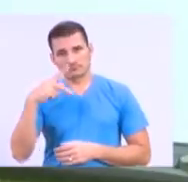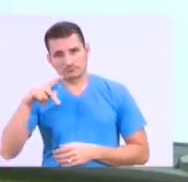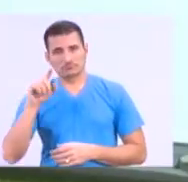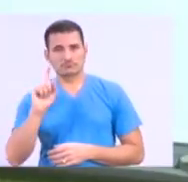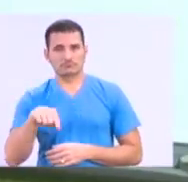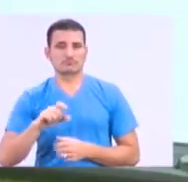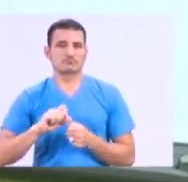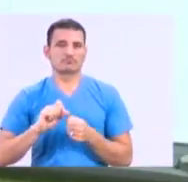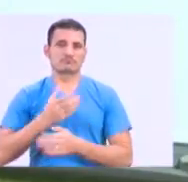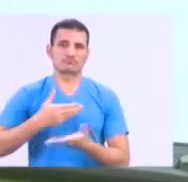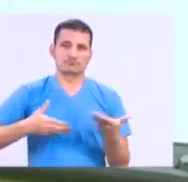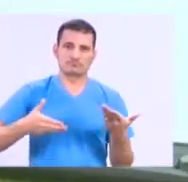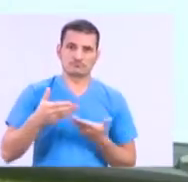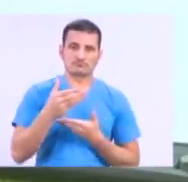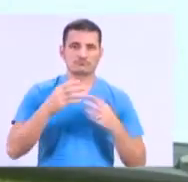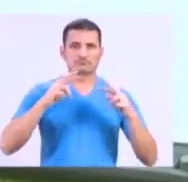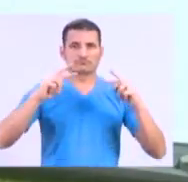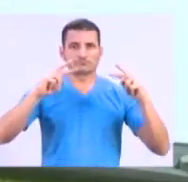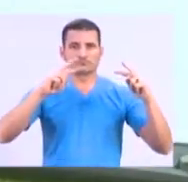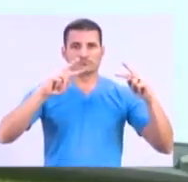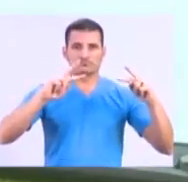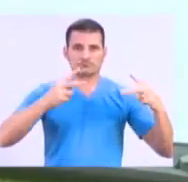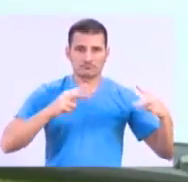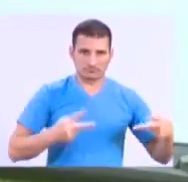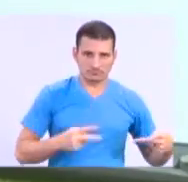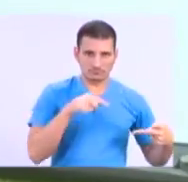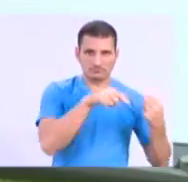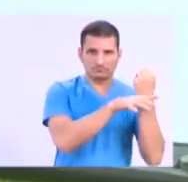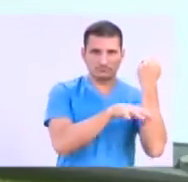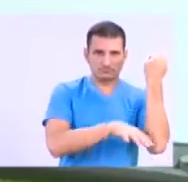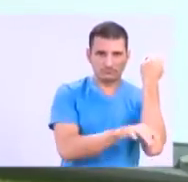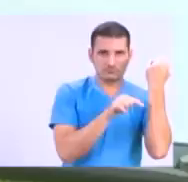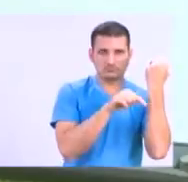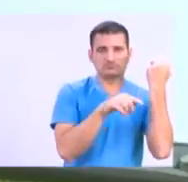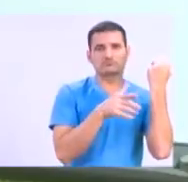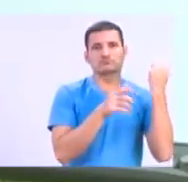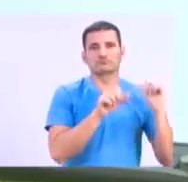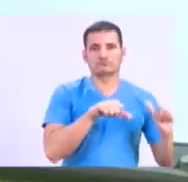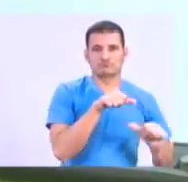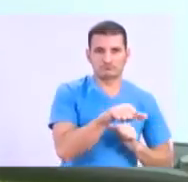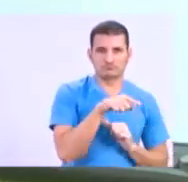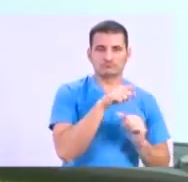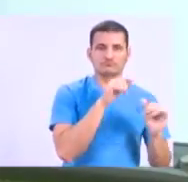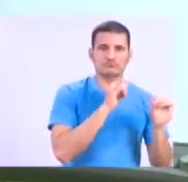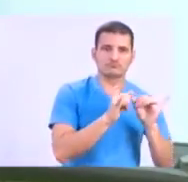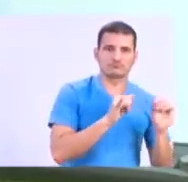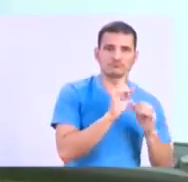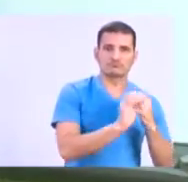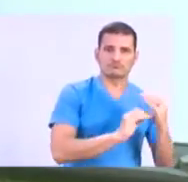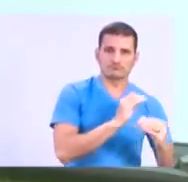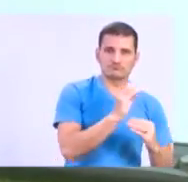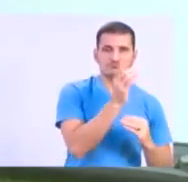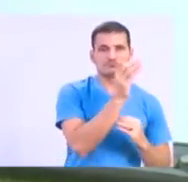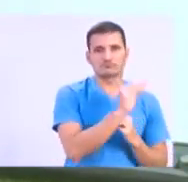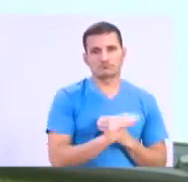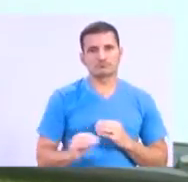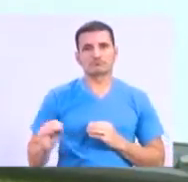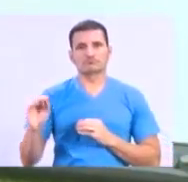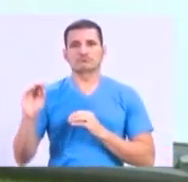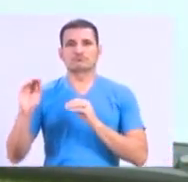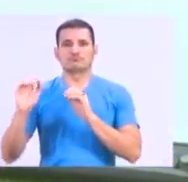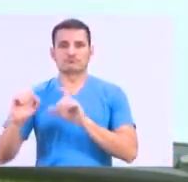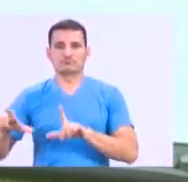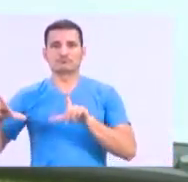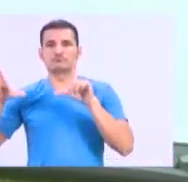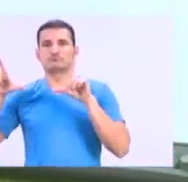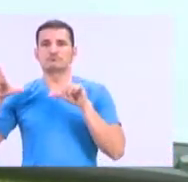o HTML, busca informações no servidor, né, transforma essas informações do banco de dados e devolve para o servidor, para